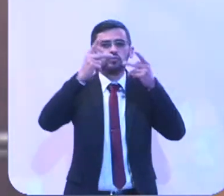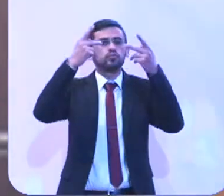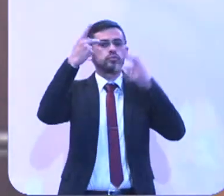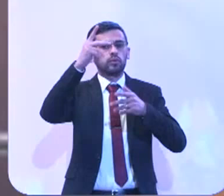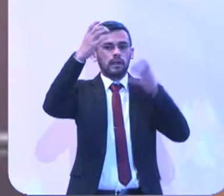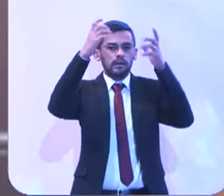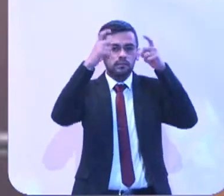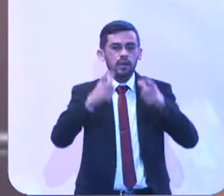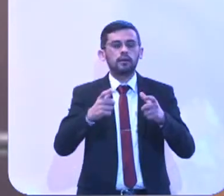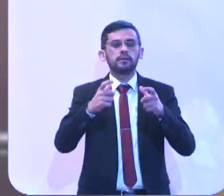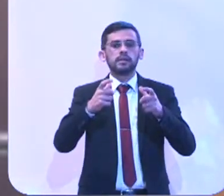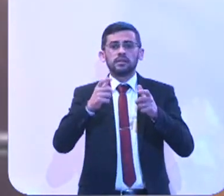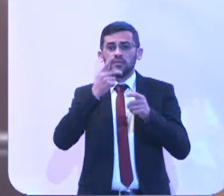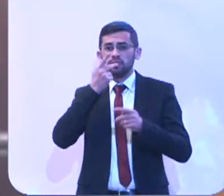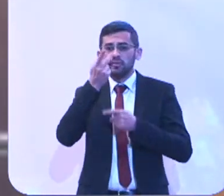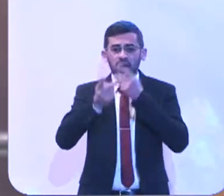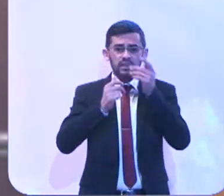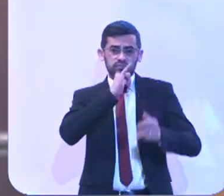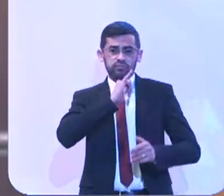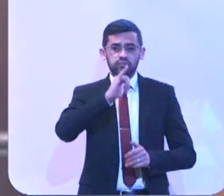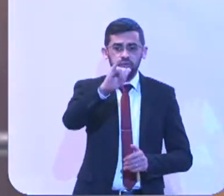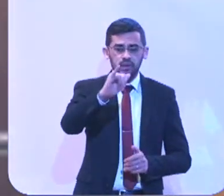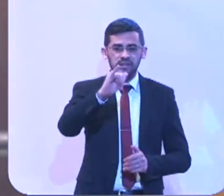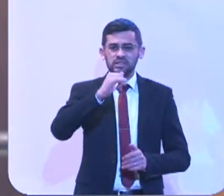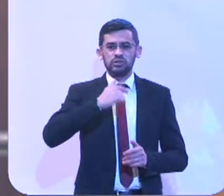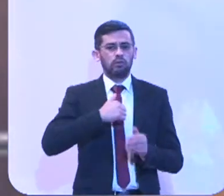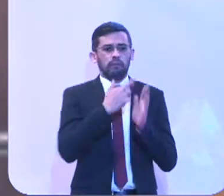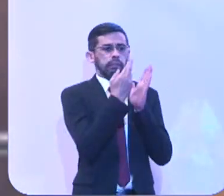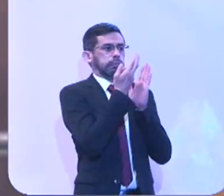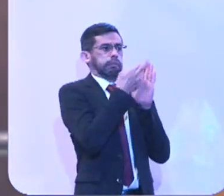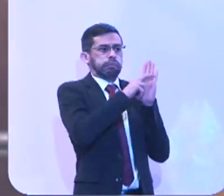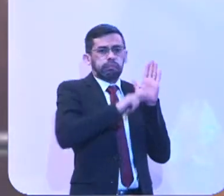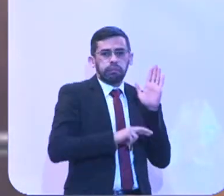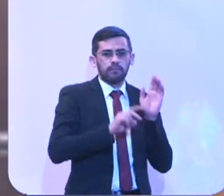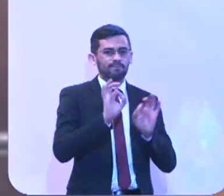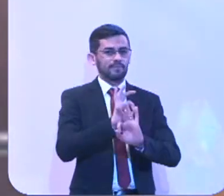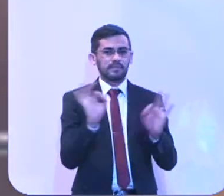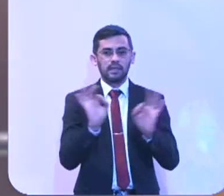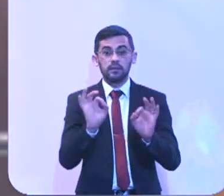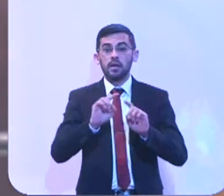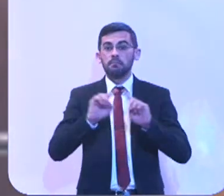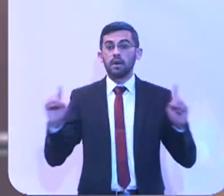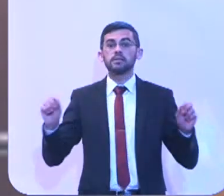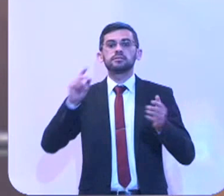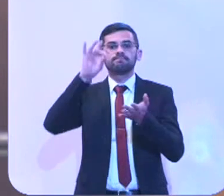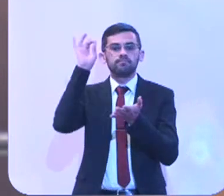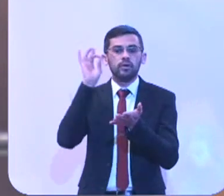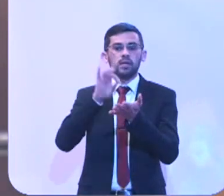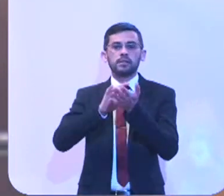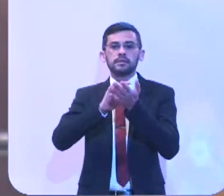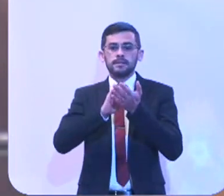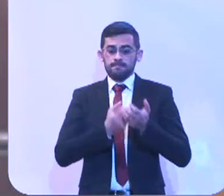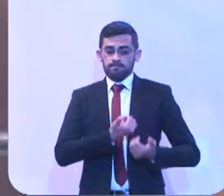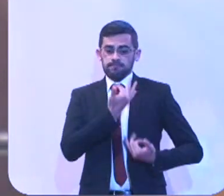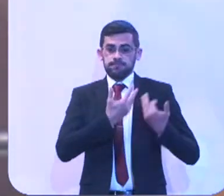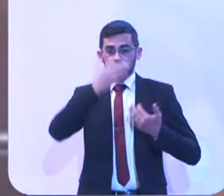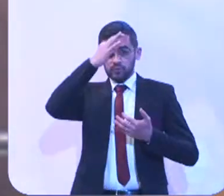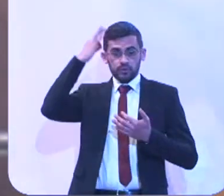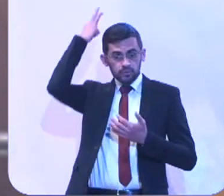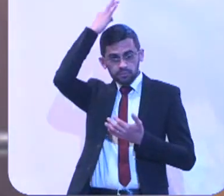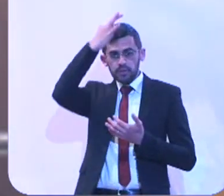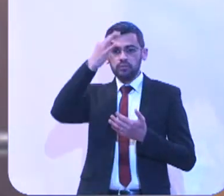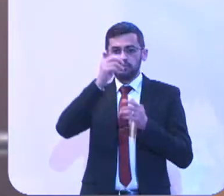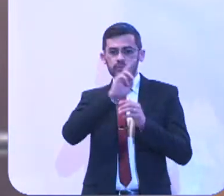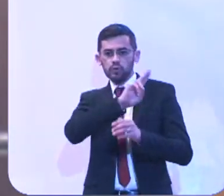que Ele fale contigo hoje, que não seja uma liturgia apenas, mas que o despertar do Espírito nos alcance em nome